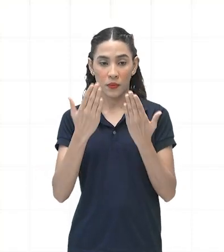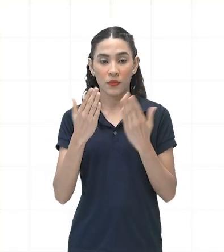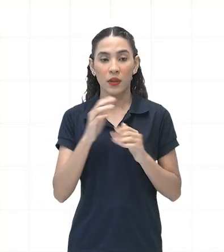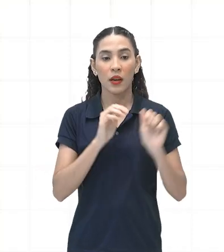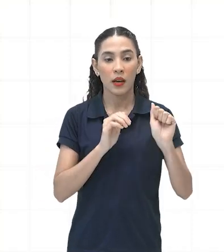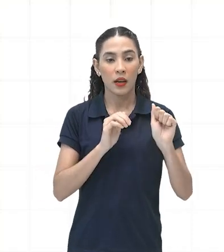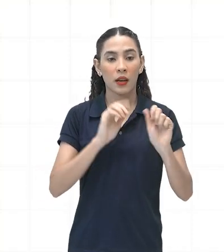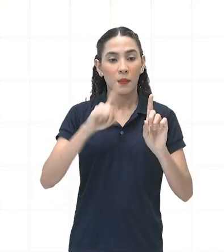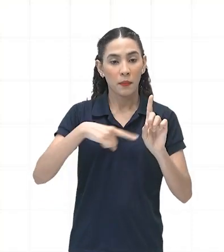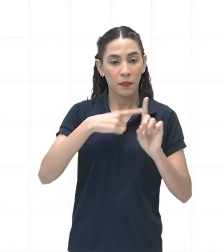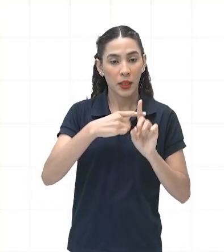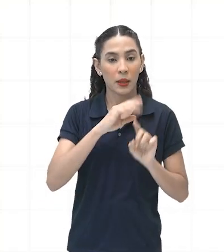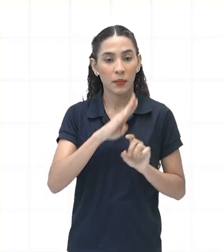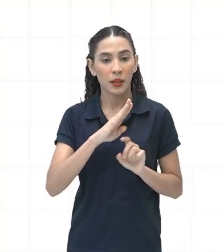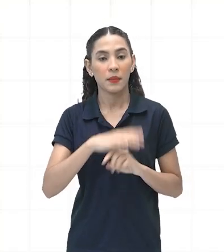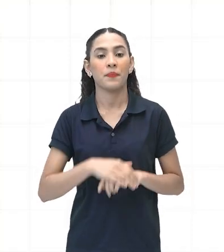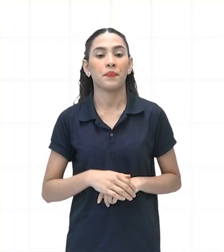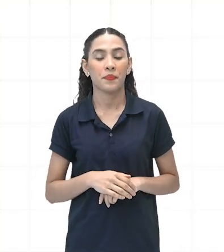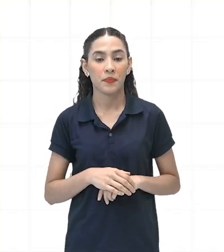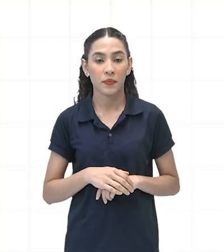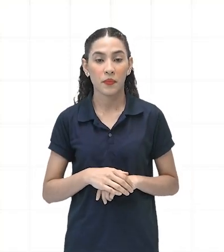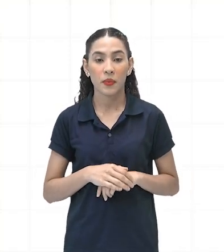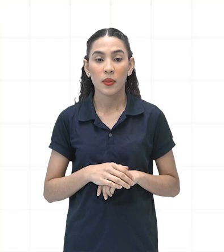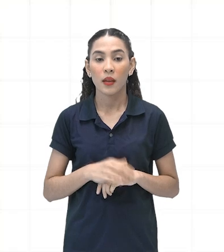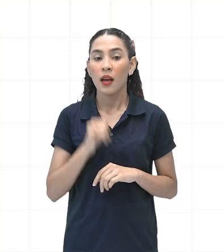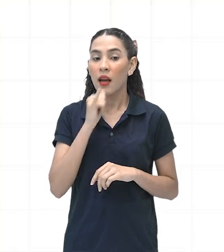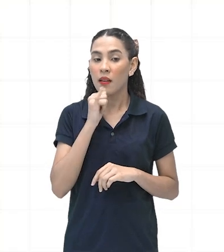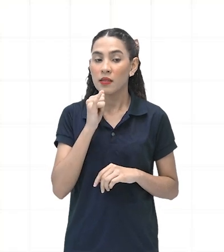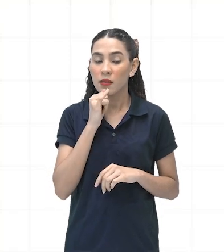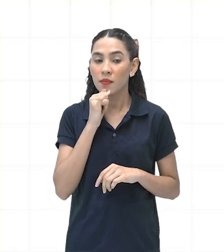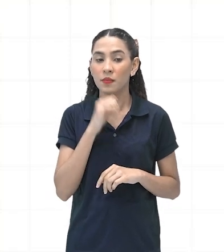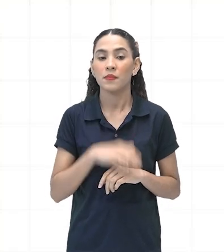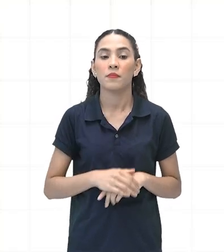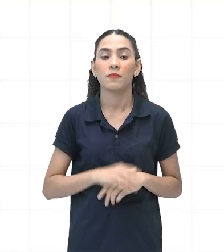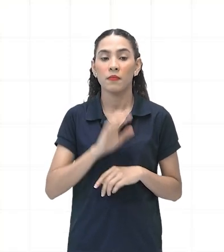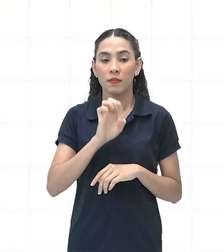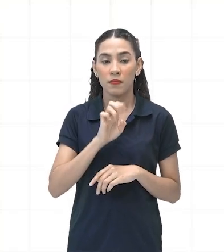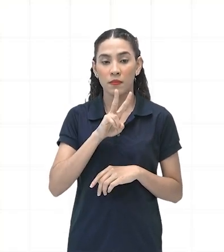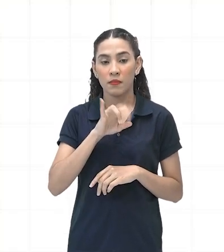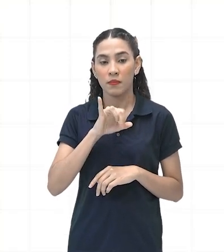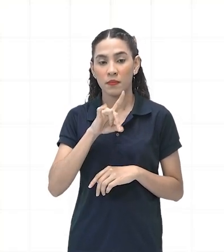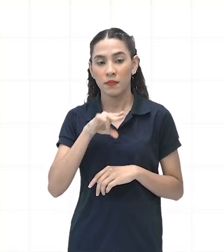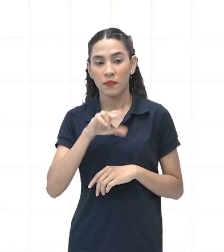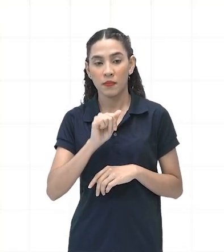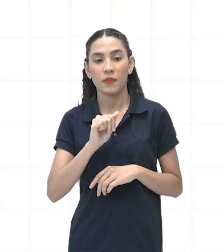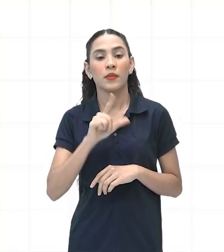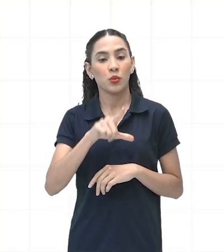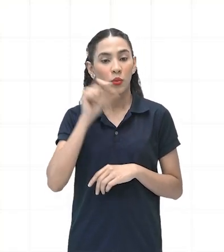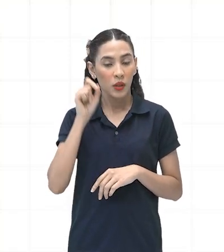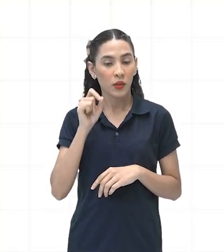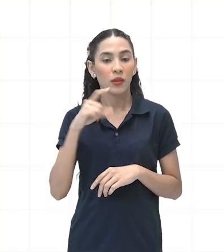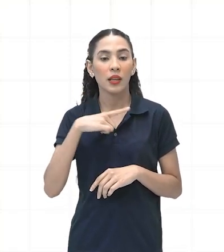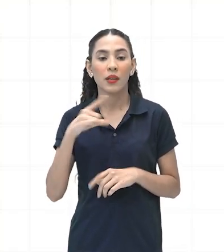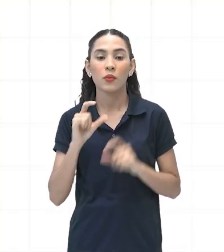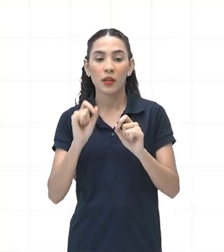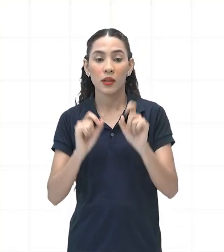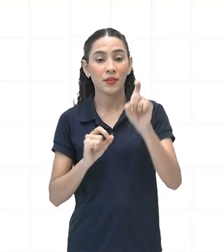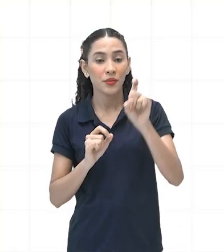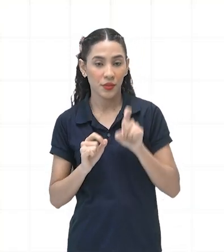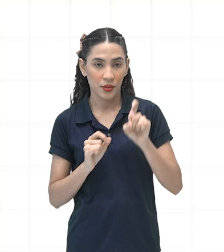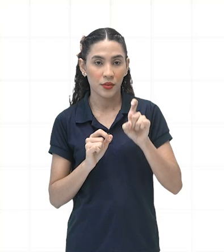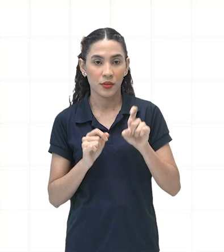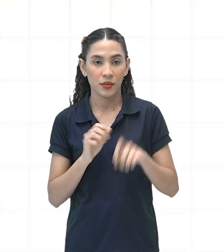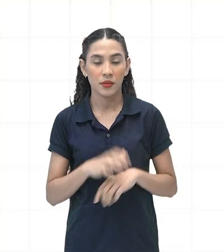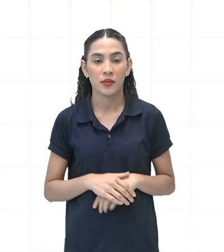mais b em evidência. Tirando o fator comum em evidência, sobra exatamente quem? X.